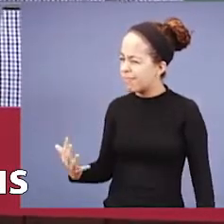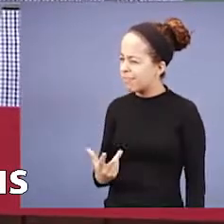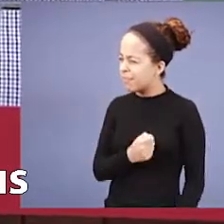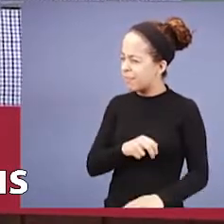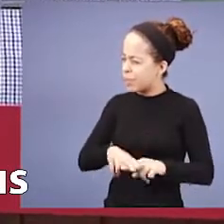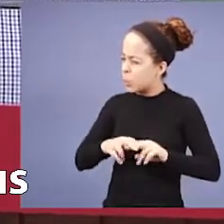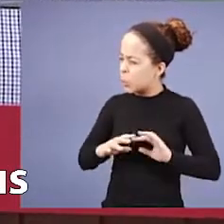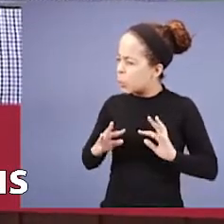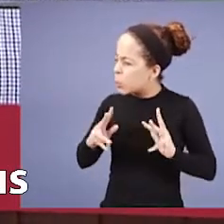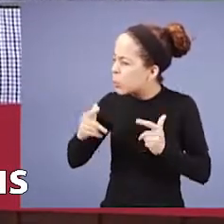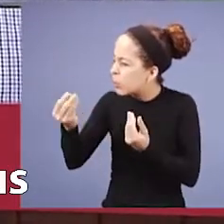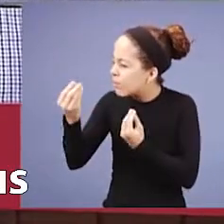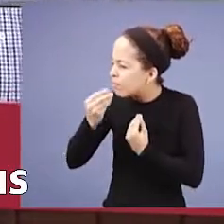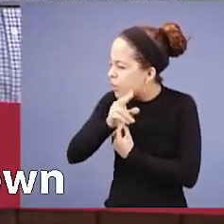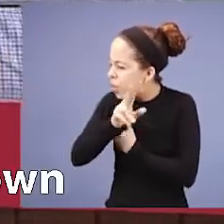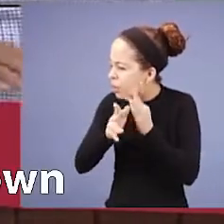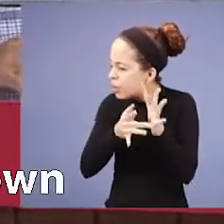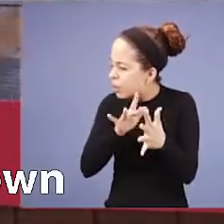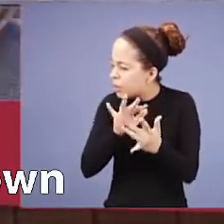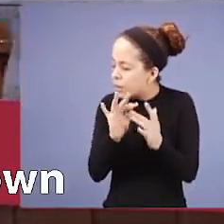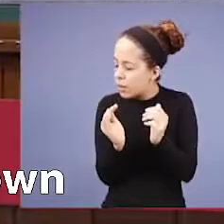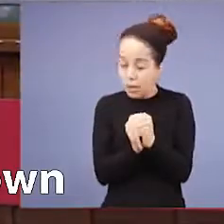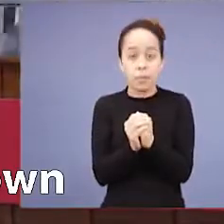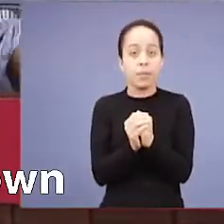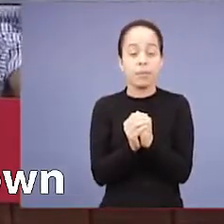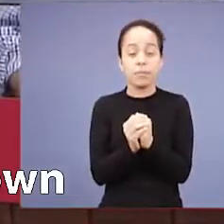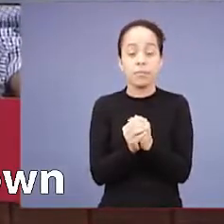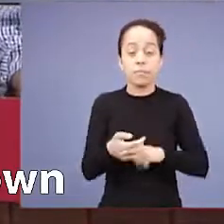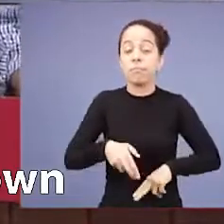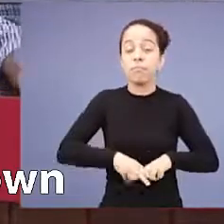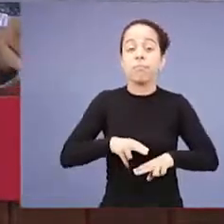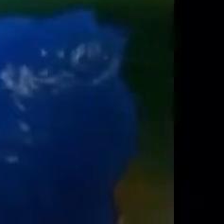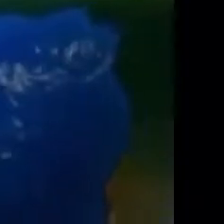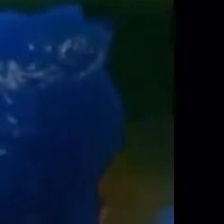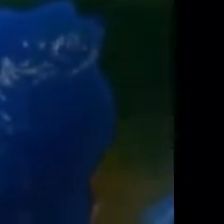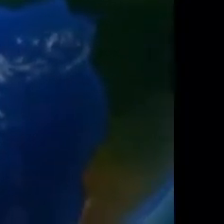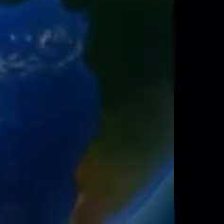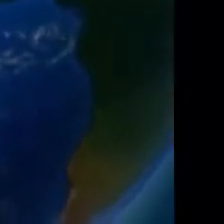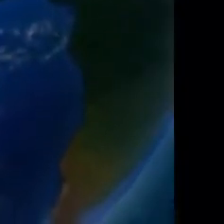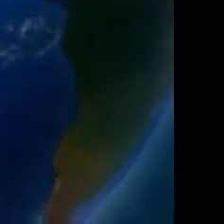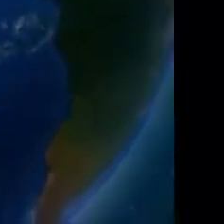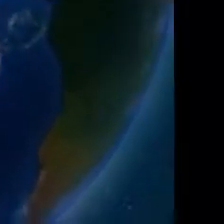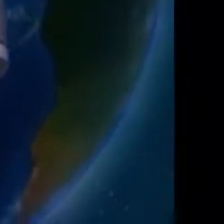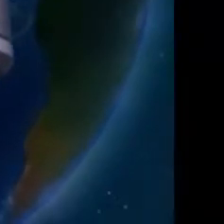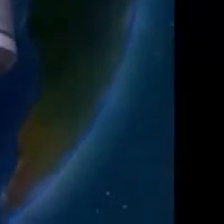em nome do senhor jesus amém vamos fazer sentar